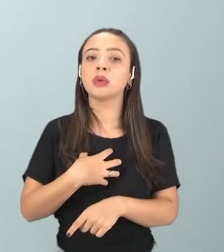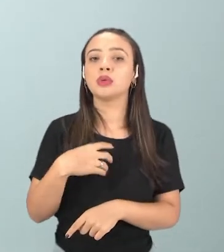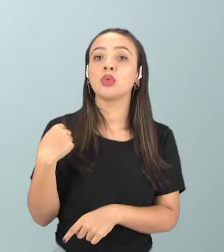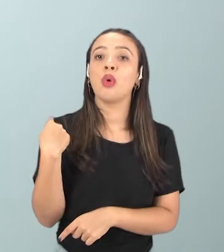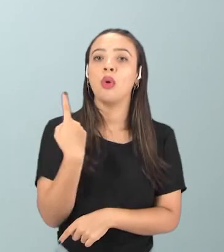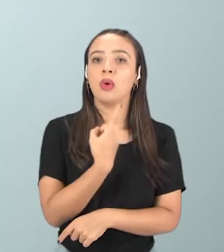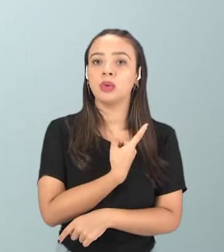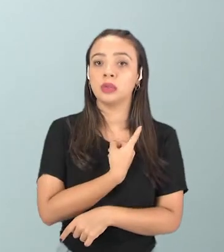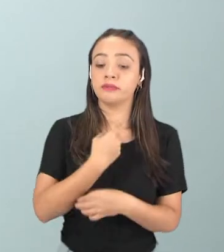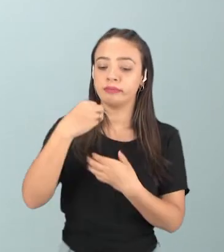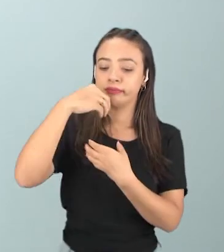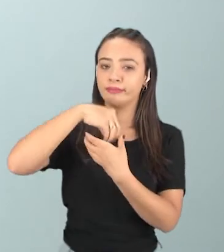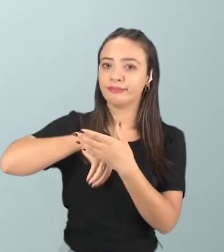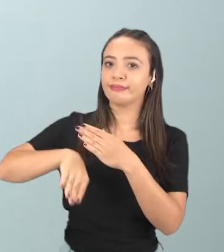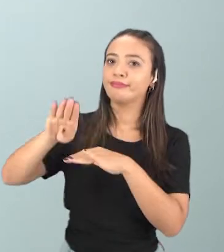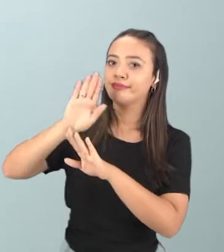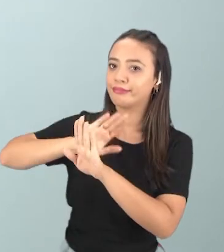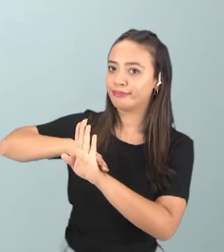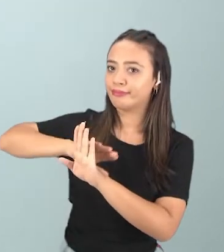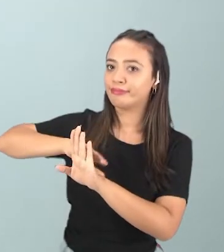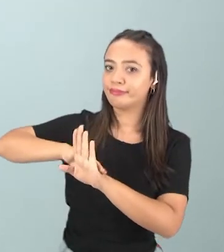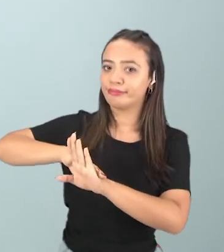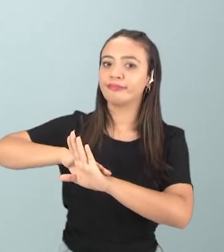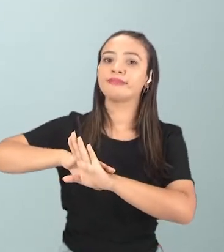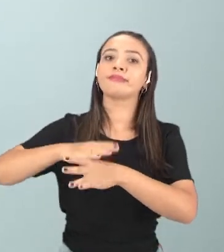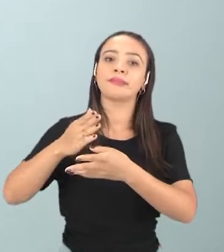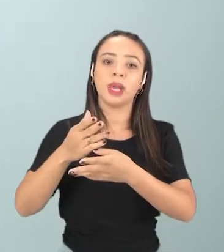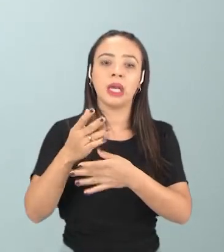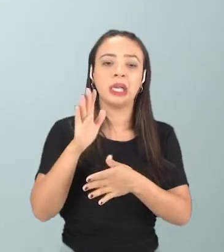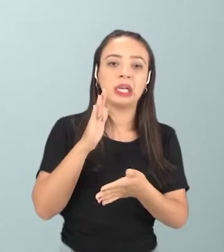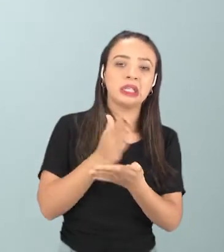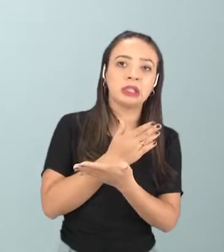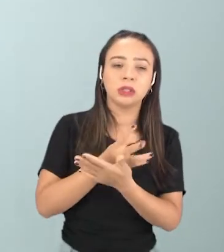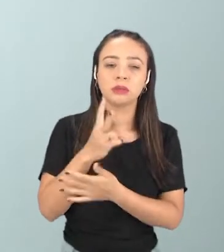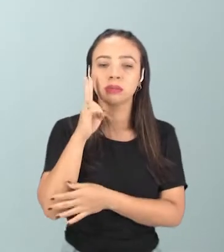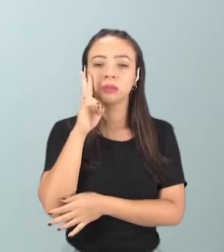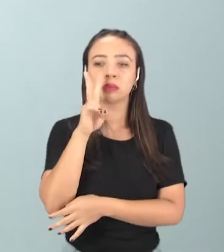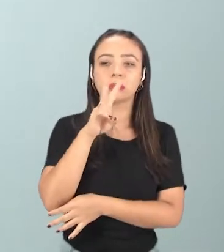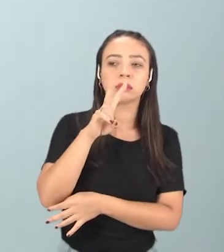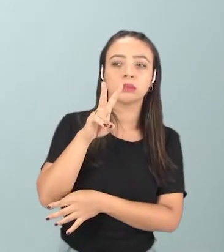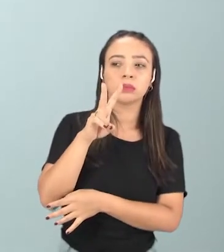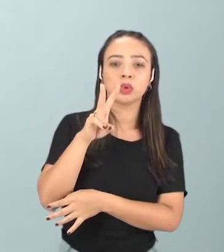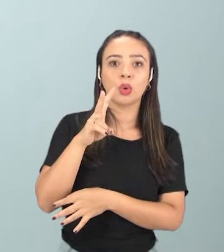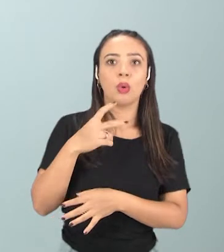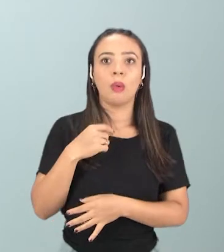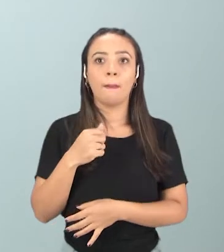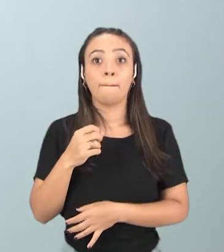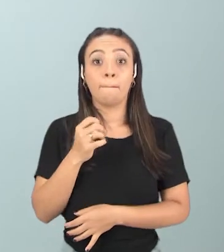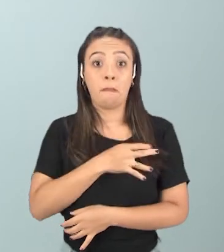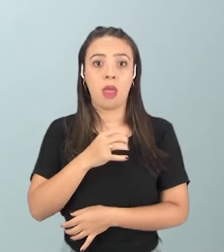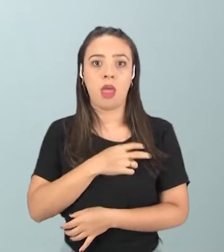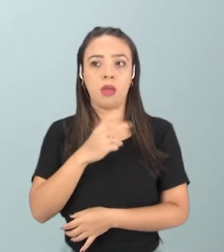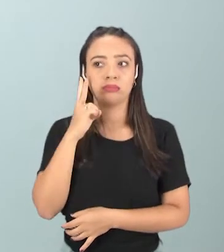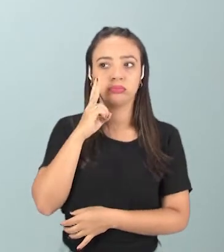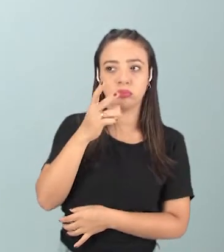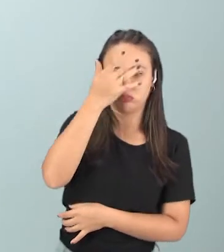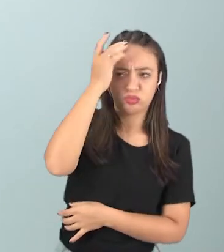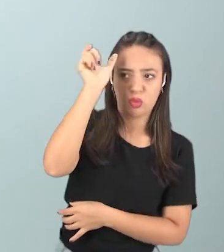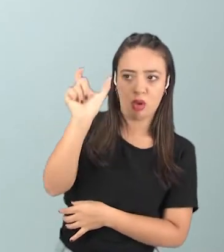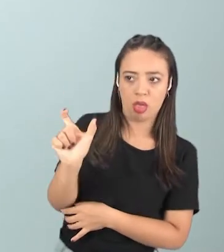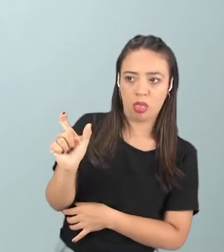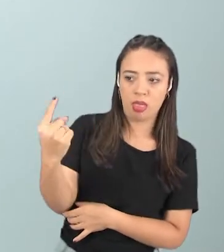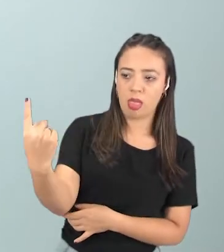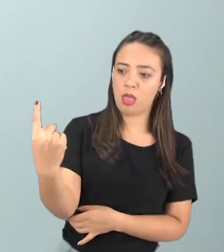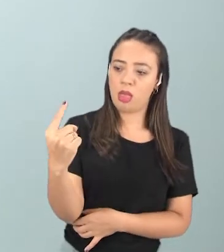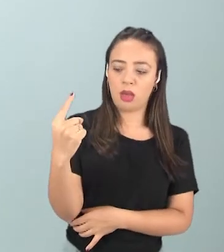são ditos. O preconceito às vezes se manifesta num olhar, num esconder a bolsa enquanto se anda na rua, entre